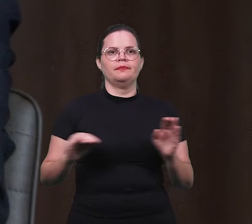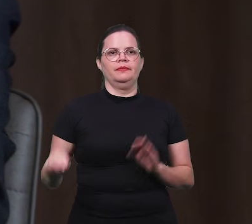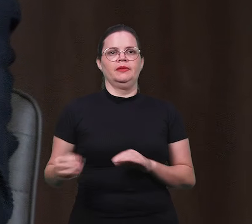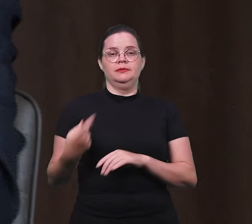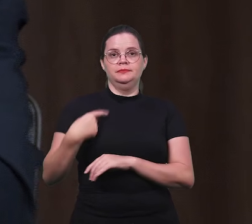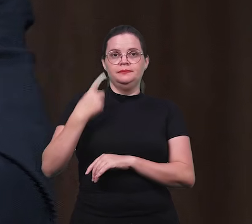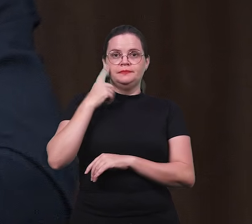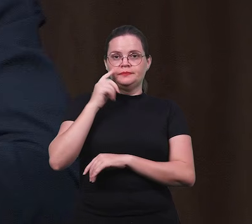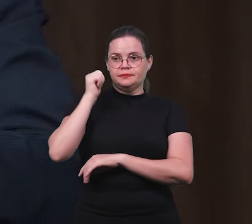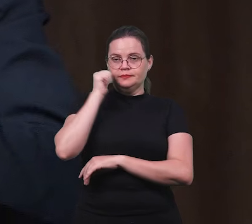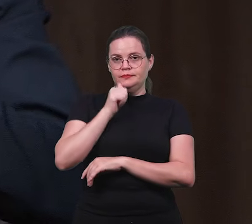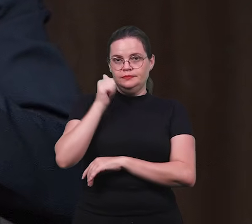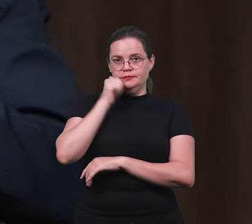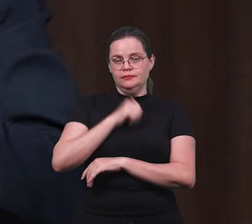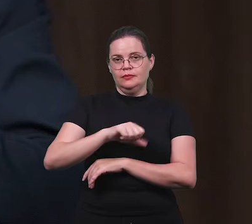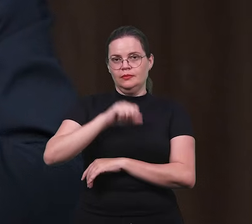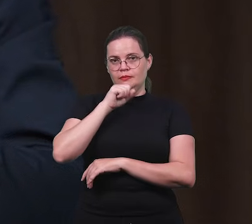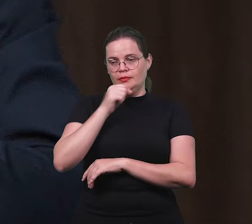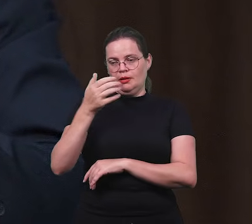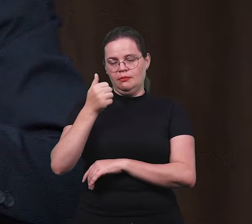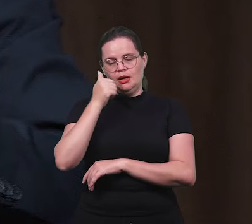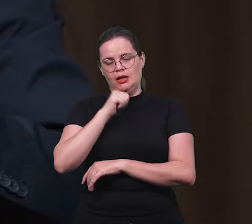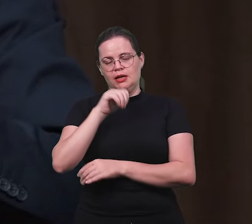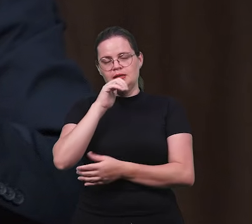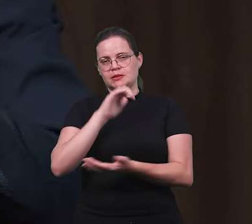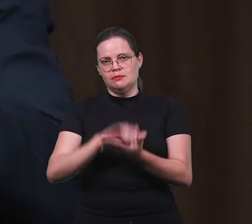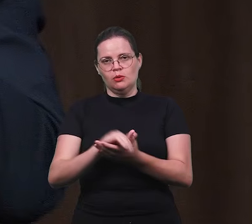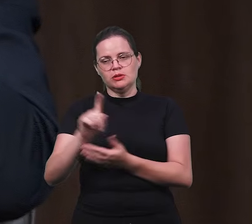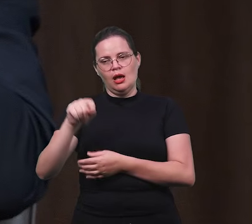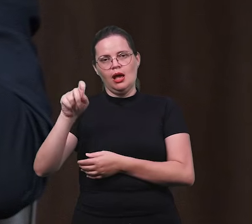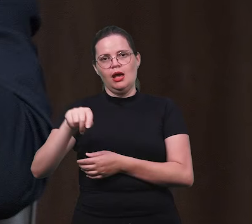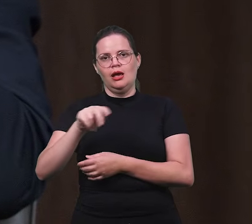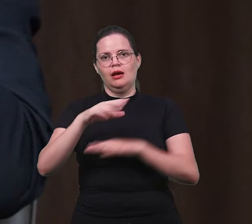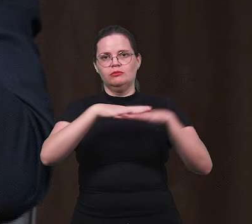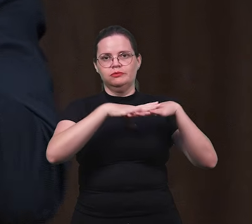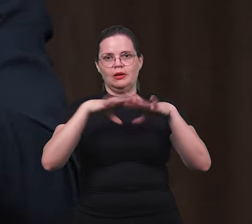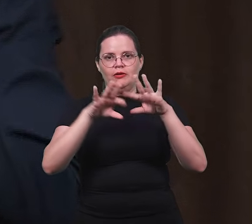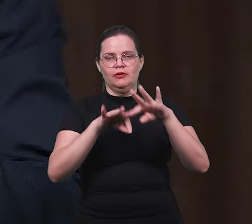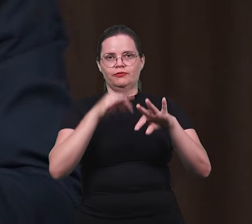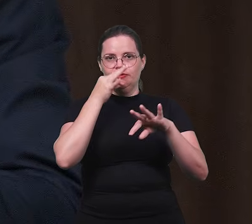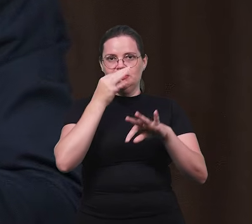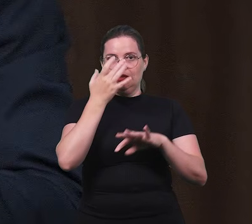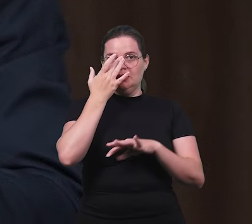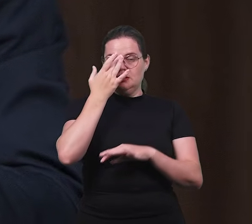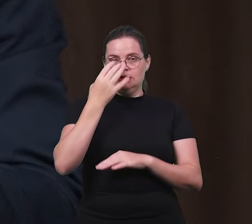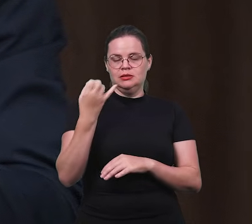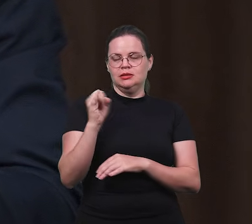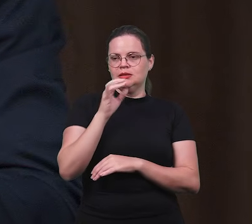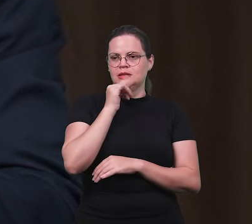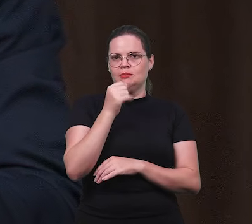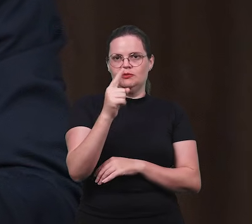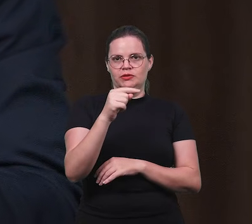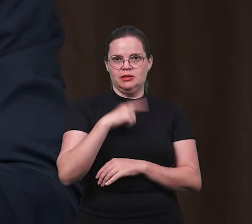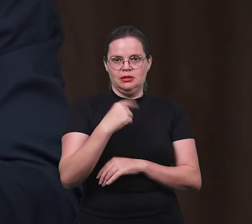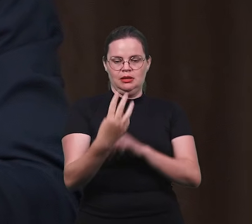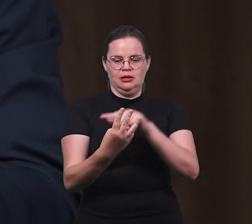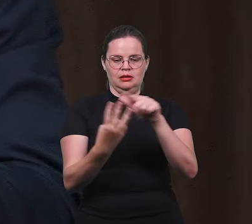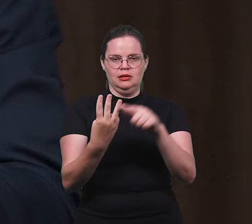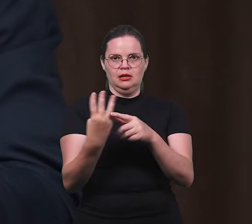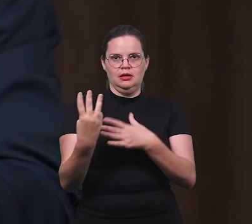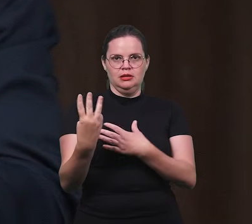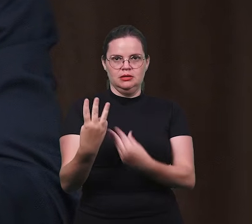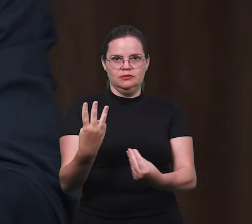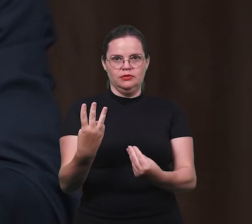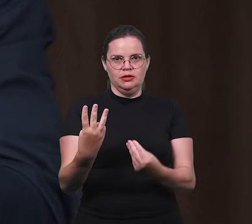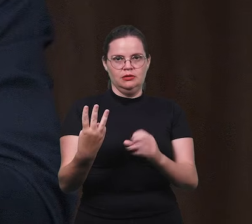Se a mãe é a videira, né, a esposa é a videira, e é acessível a todos, ou seja, você tem 3 filhos,